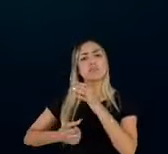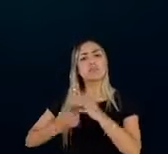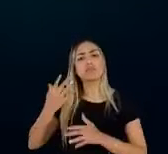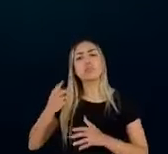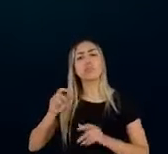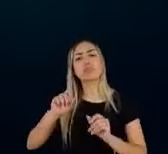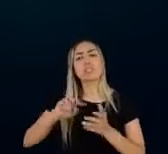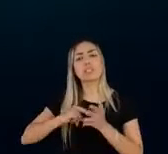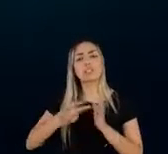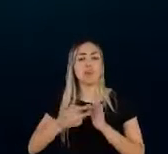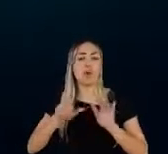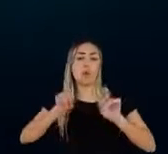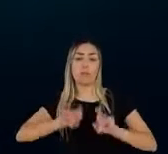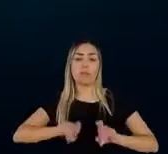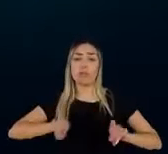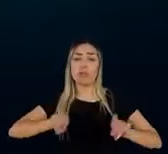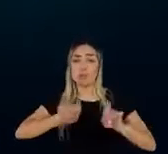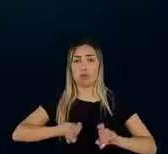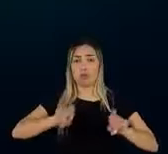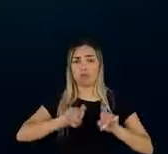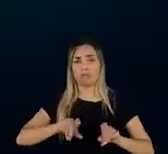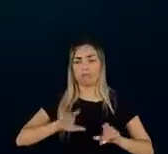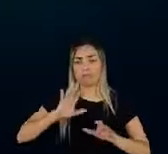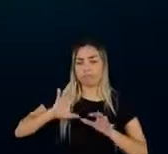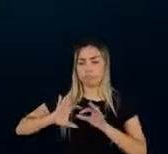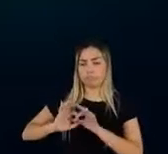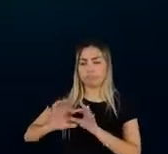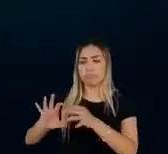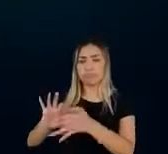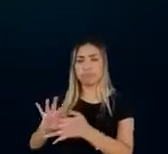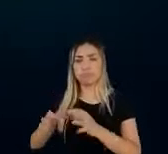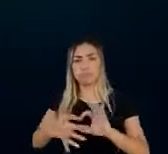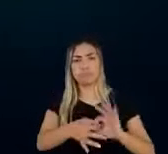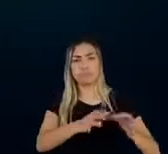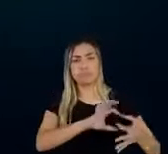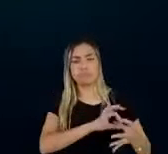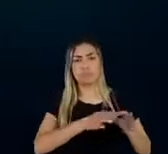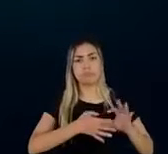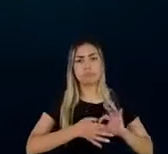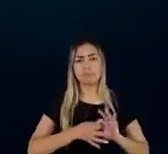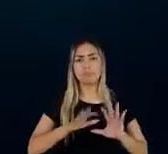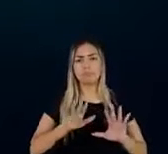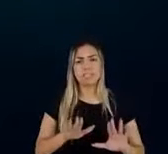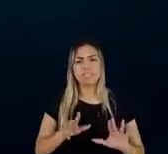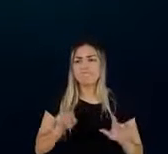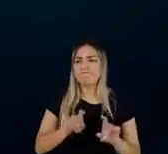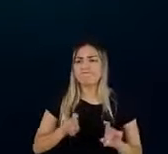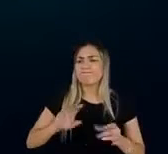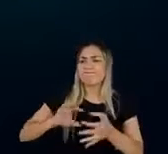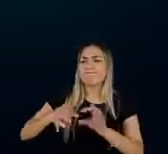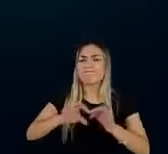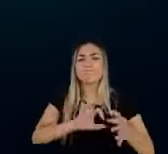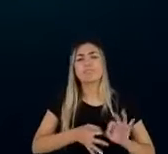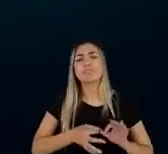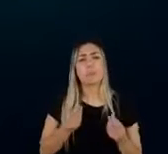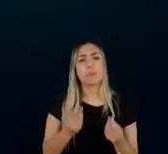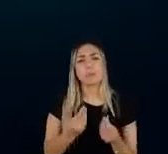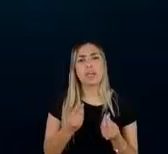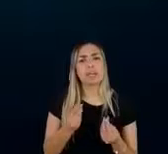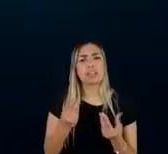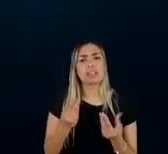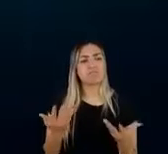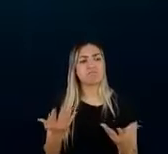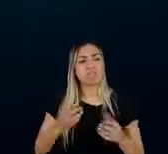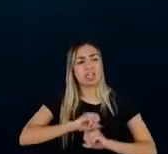e não é para se conectar o computador ao outro até meio mesmo sem saber para quê né qual era a finalidade ainda não